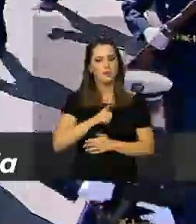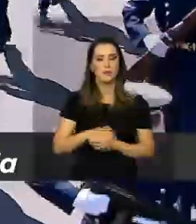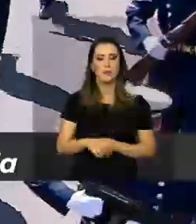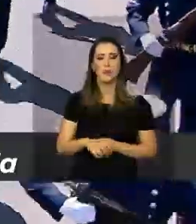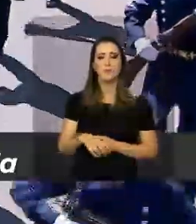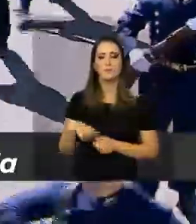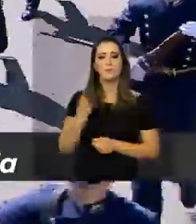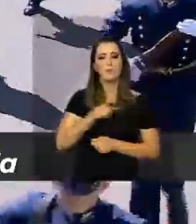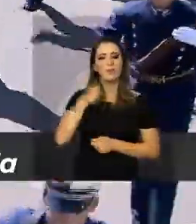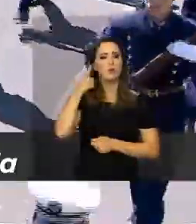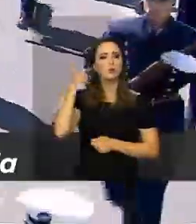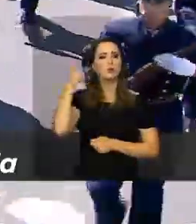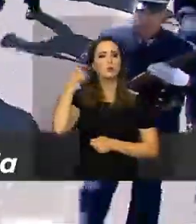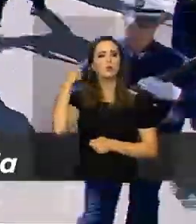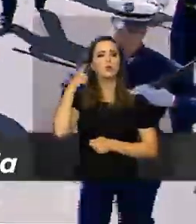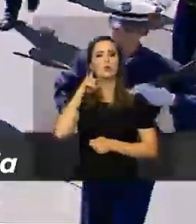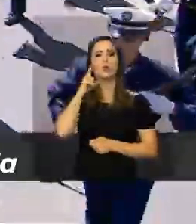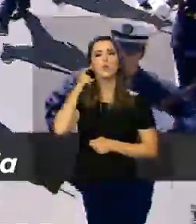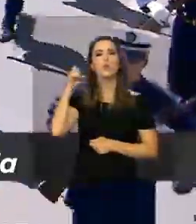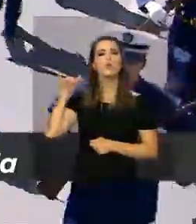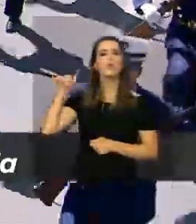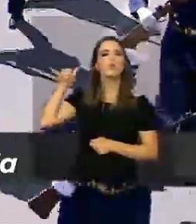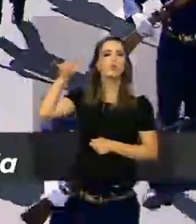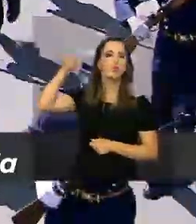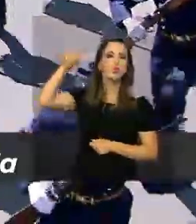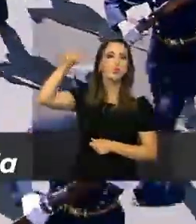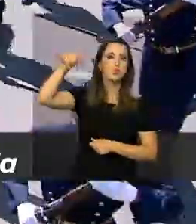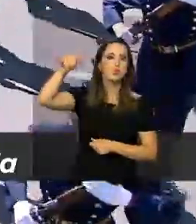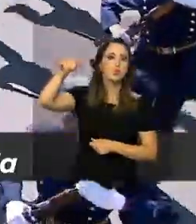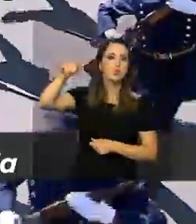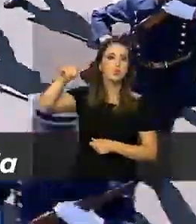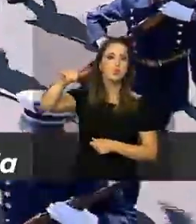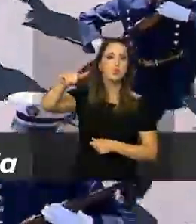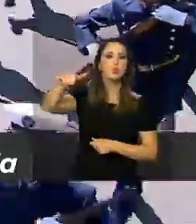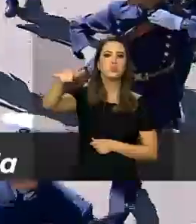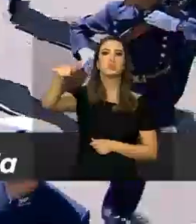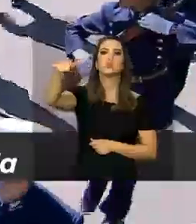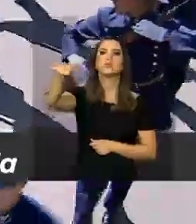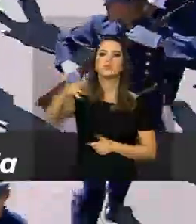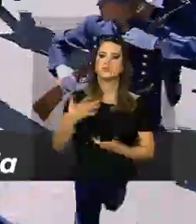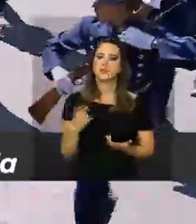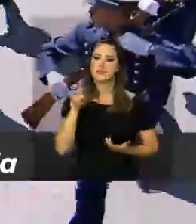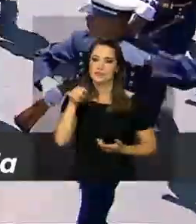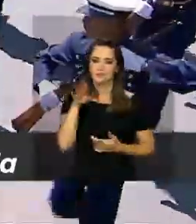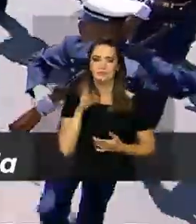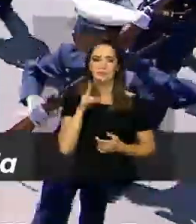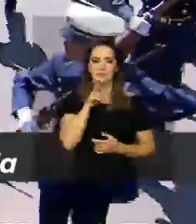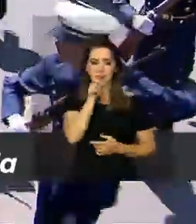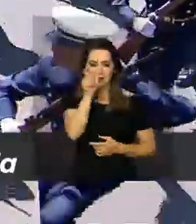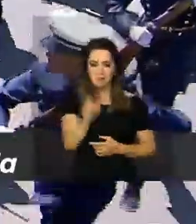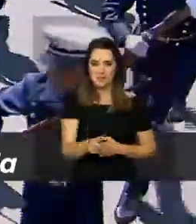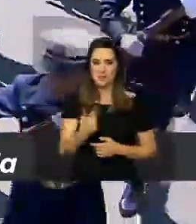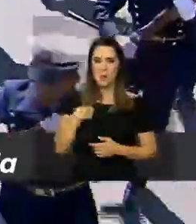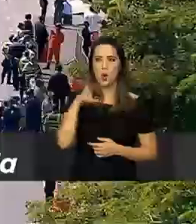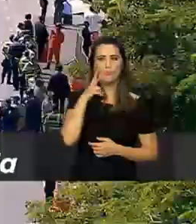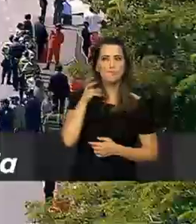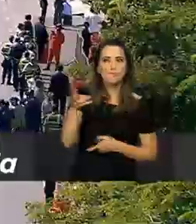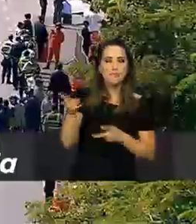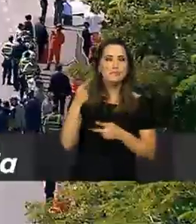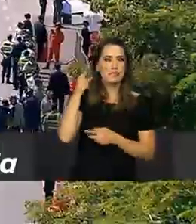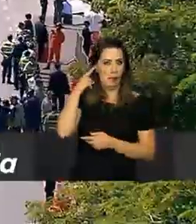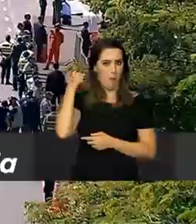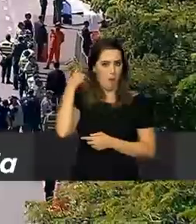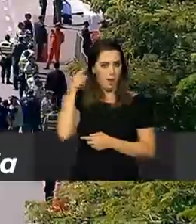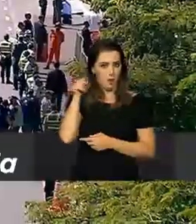Só para os nossos públicos saberem, né? A gente está aqui assistindo também, comentando, e cada ronco de aeronave aqui o Major já identifica e